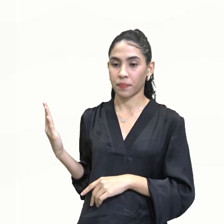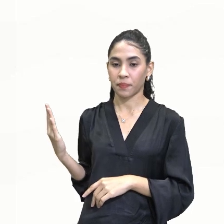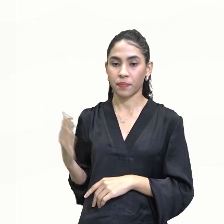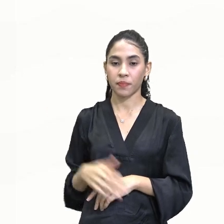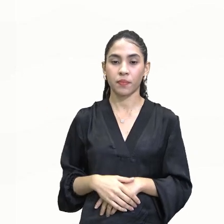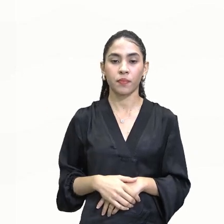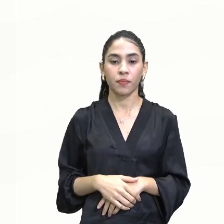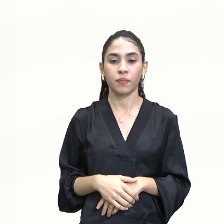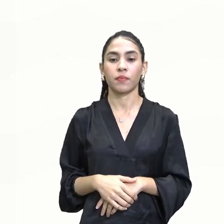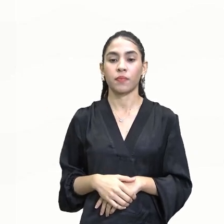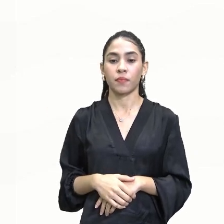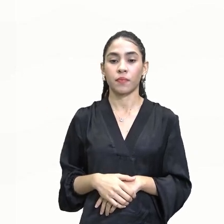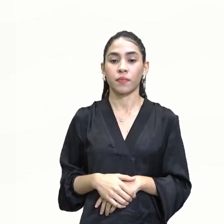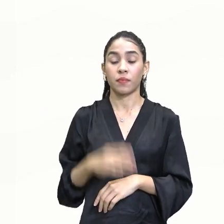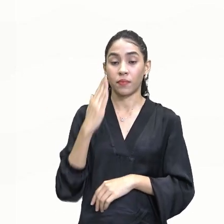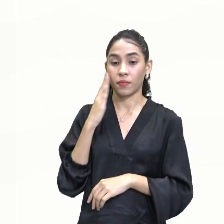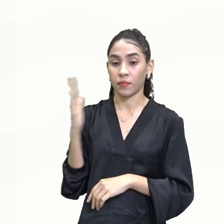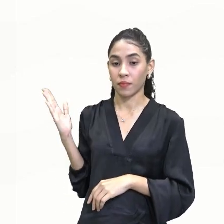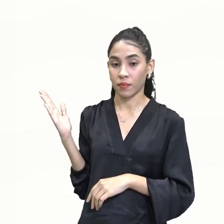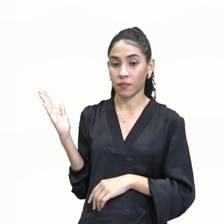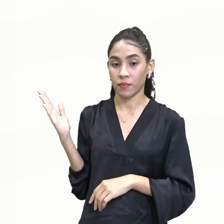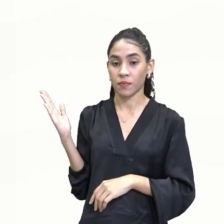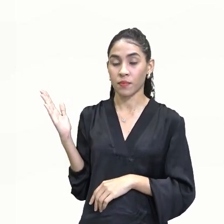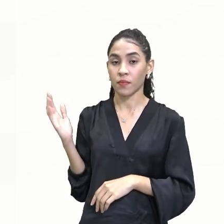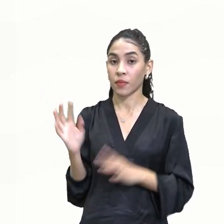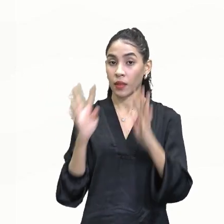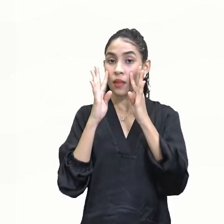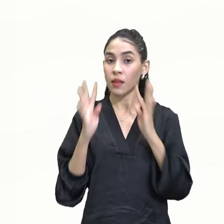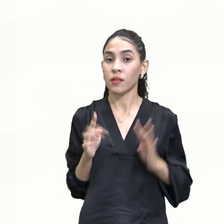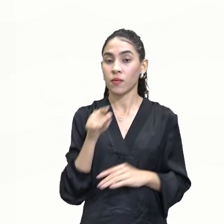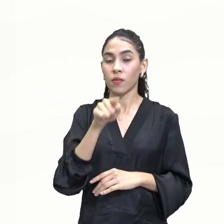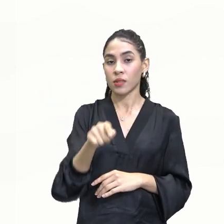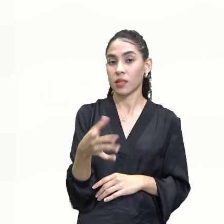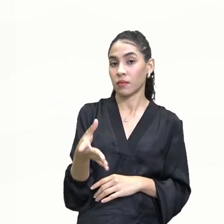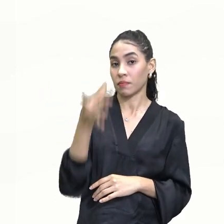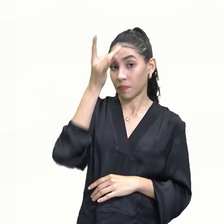da função seno. Eu vou até aqui destacar para que você possa